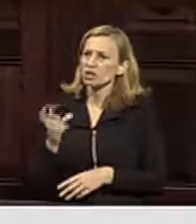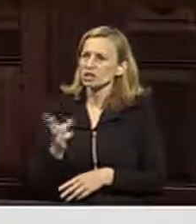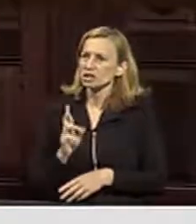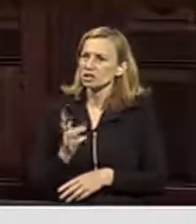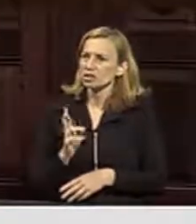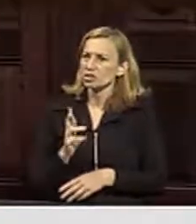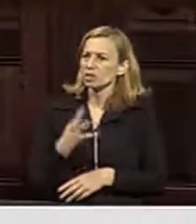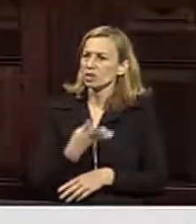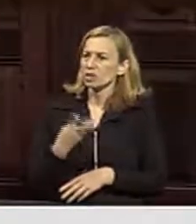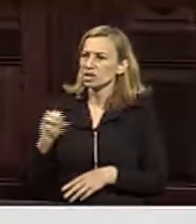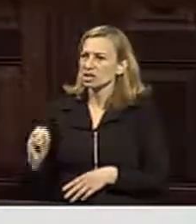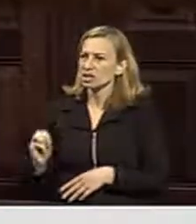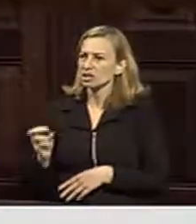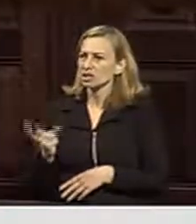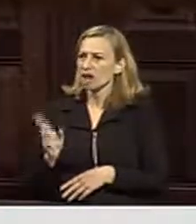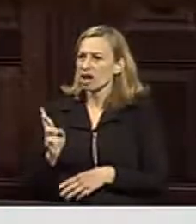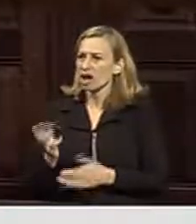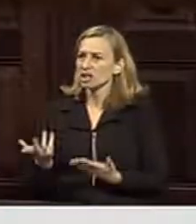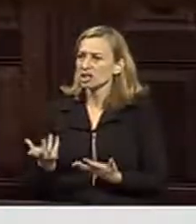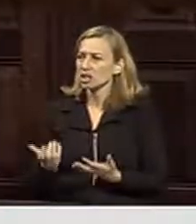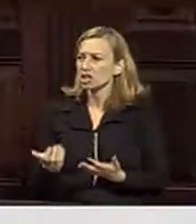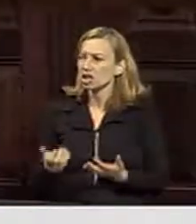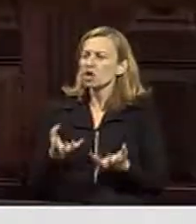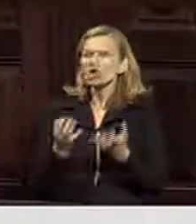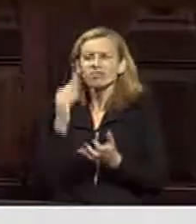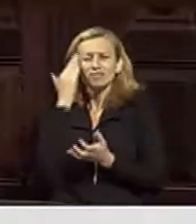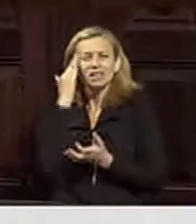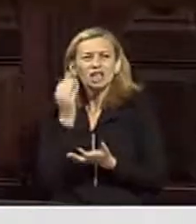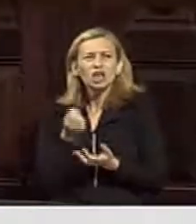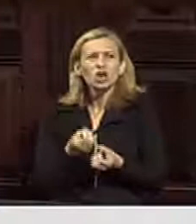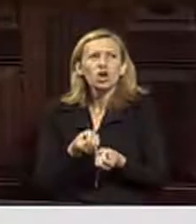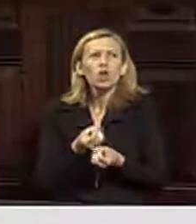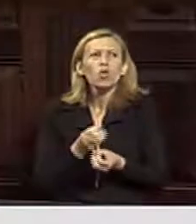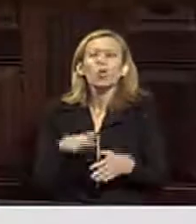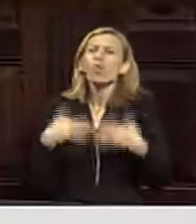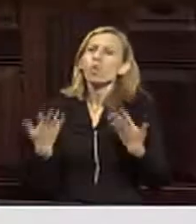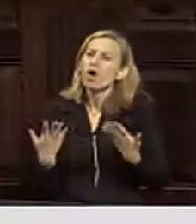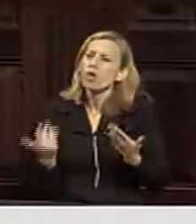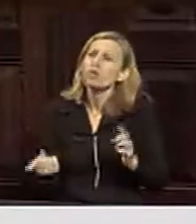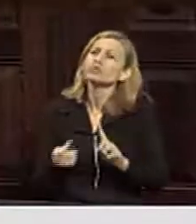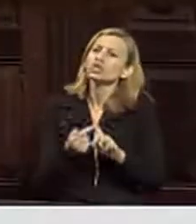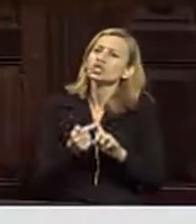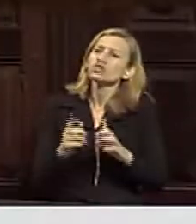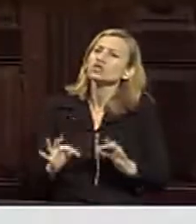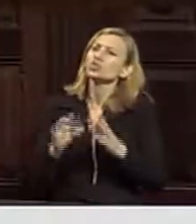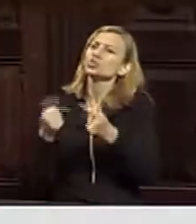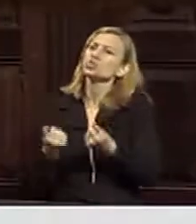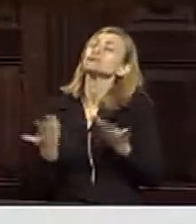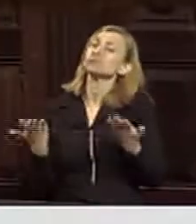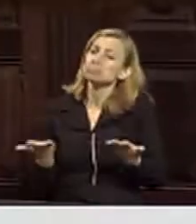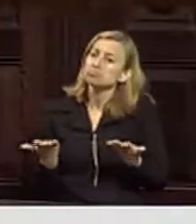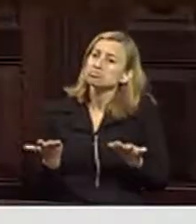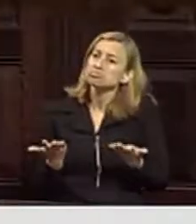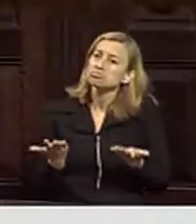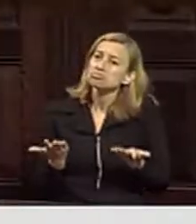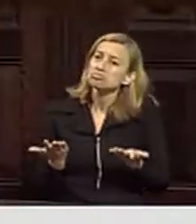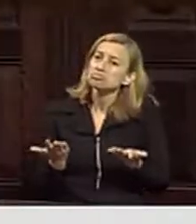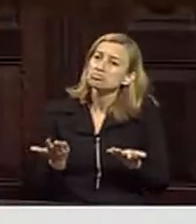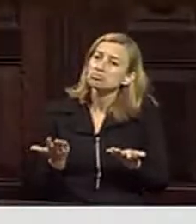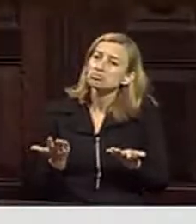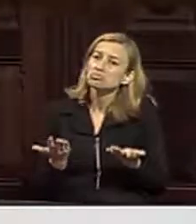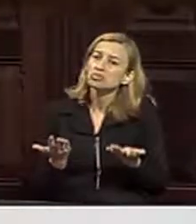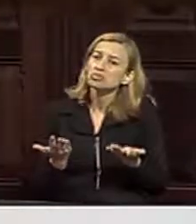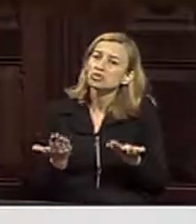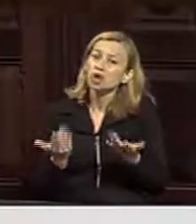é a lógica da presidência e da diretoria do DER na aplicação desses recursos, pelo